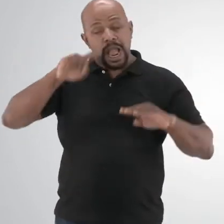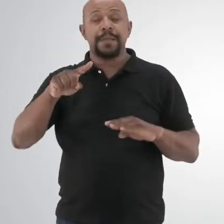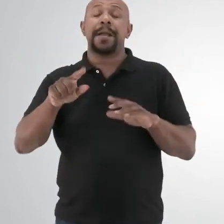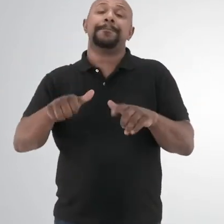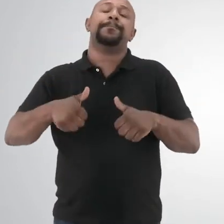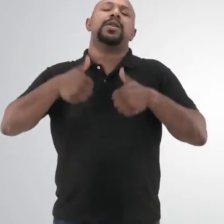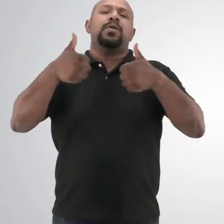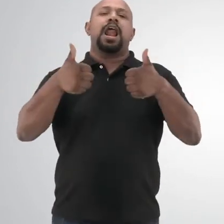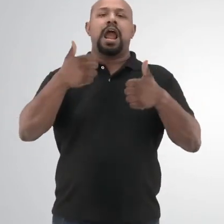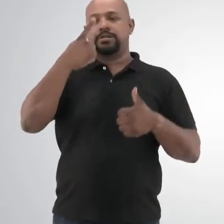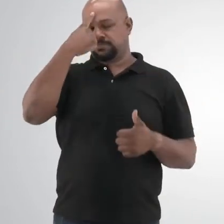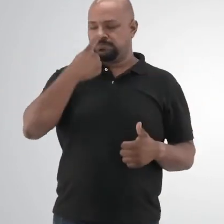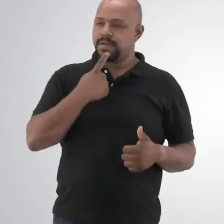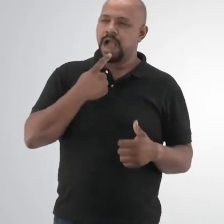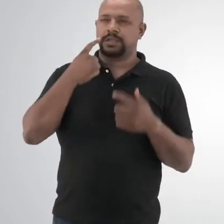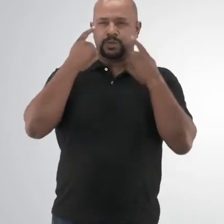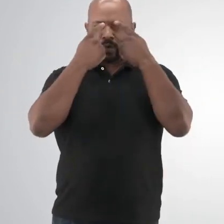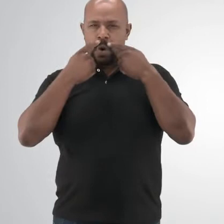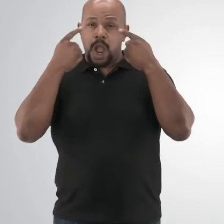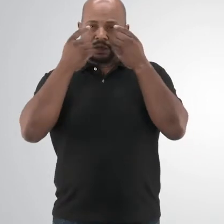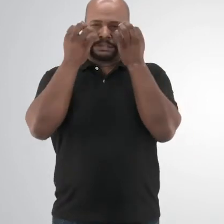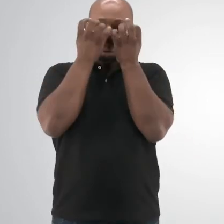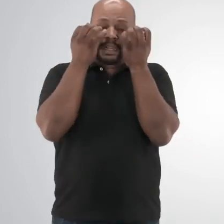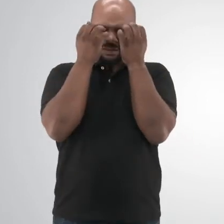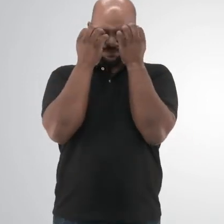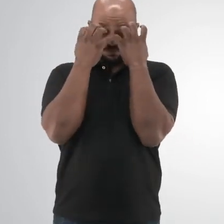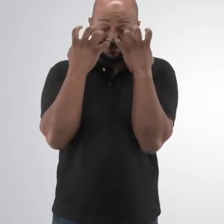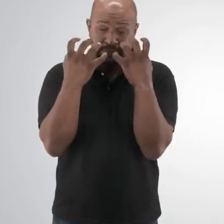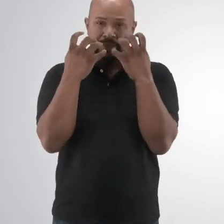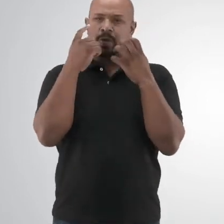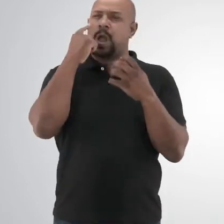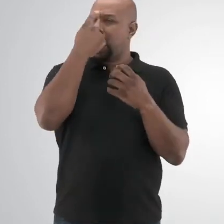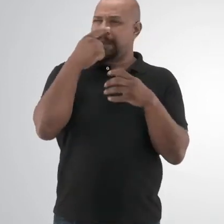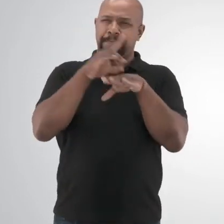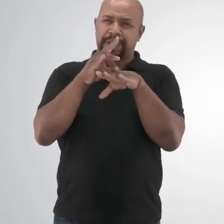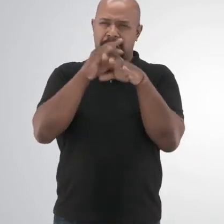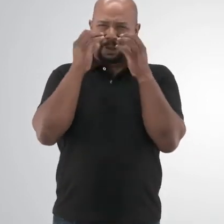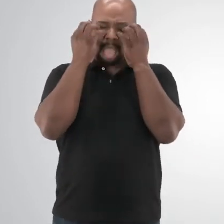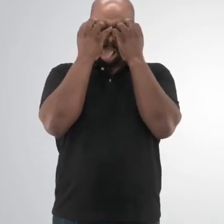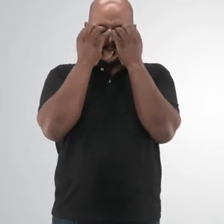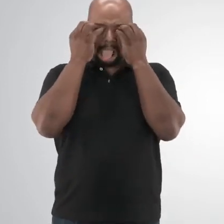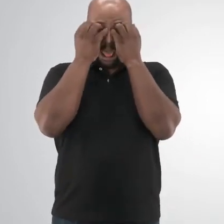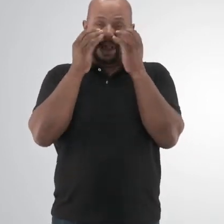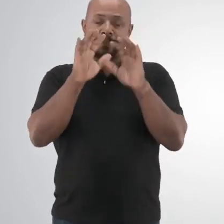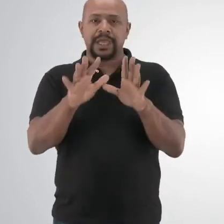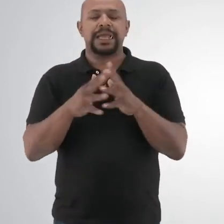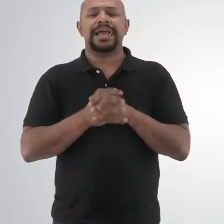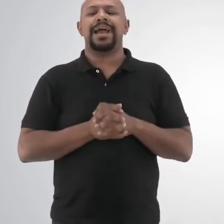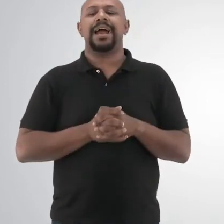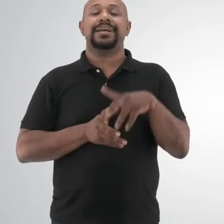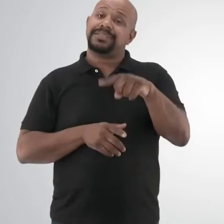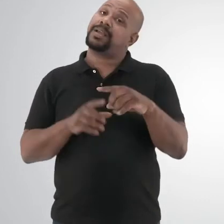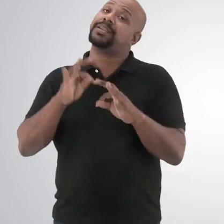tudo é para melhorar o aspecto, né, da área dos olhos, esse aspecto do olho inchado, esse aspecto da olheira. Sendo que